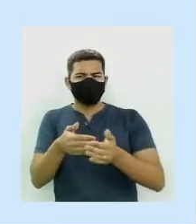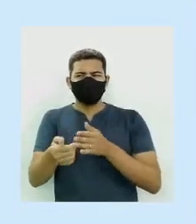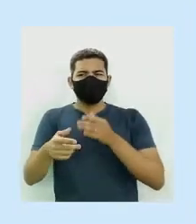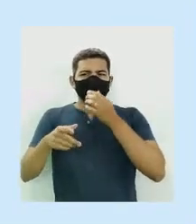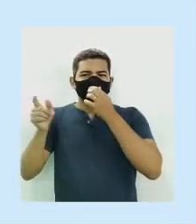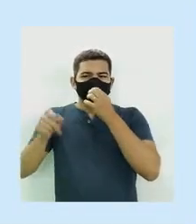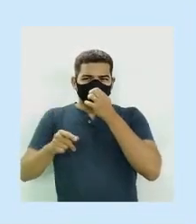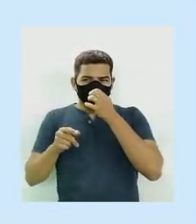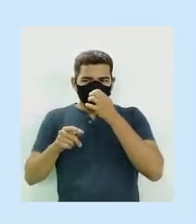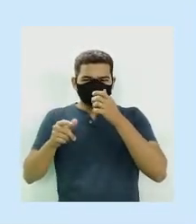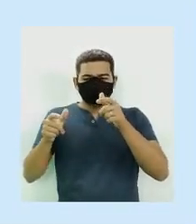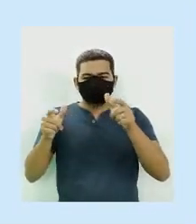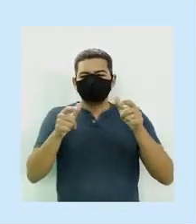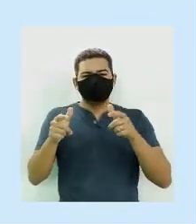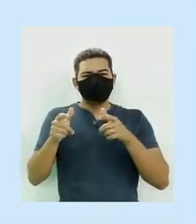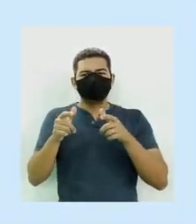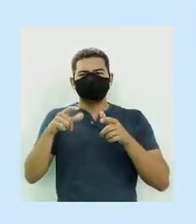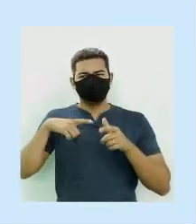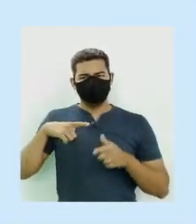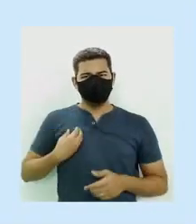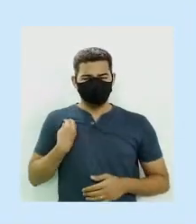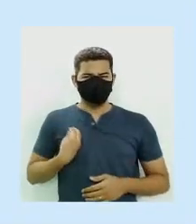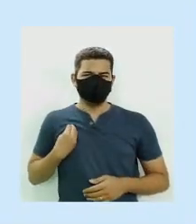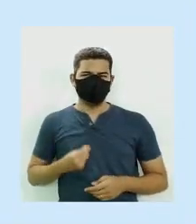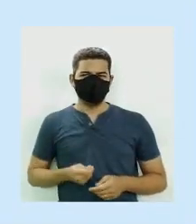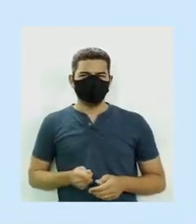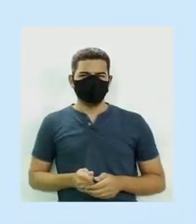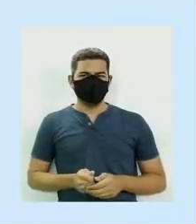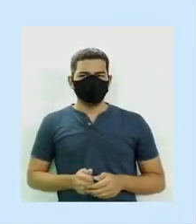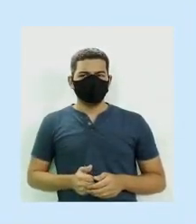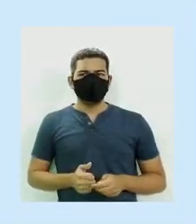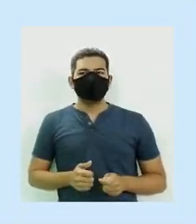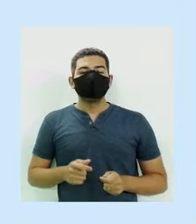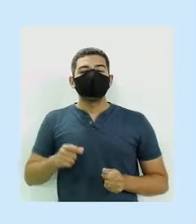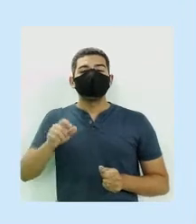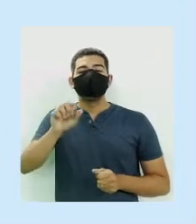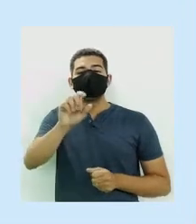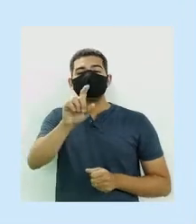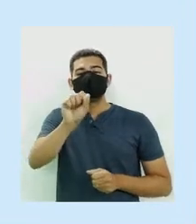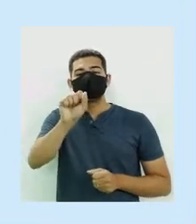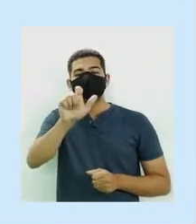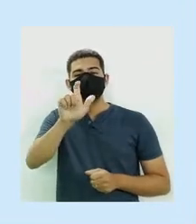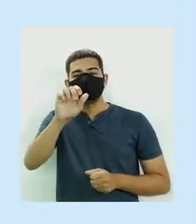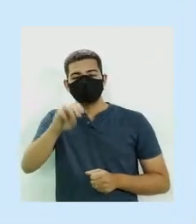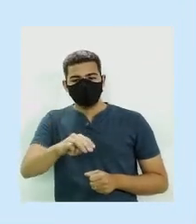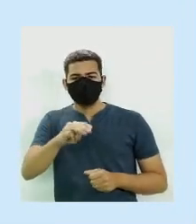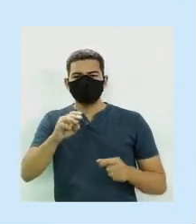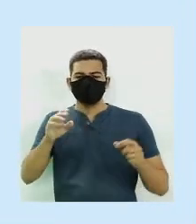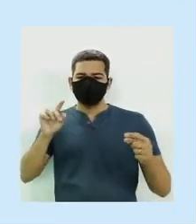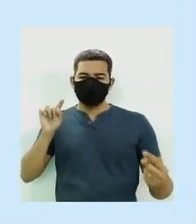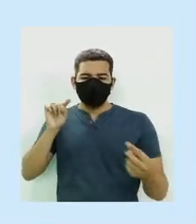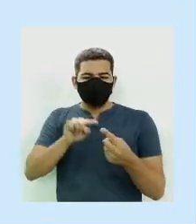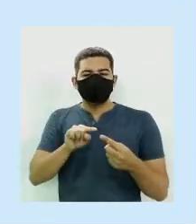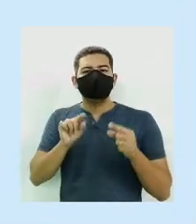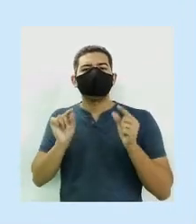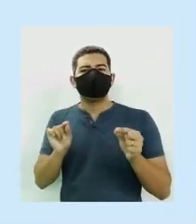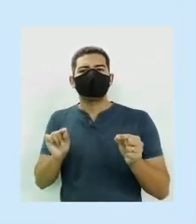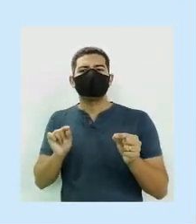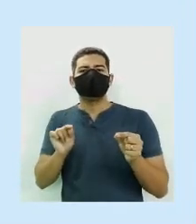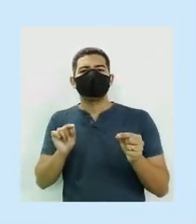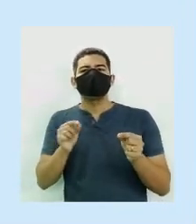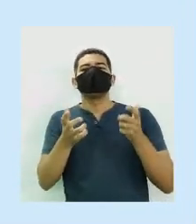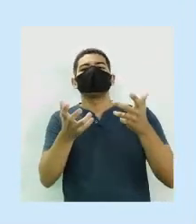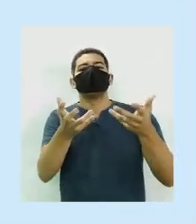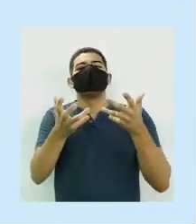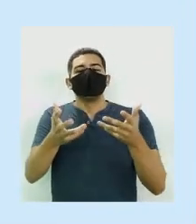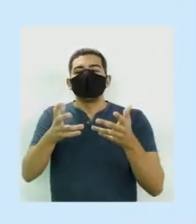maior público-alvo que a gente puder. Até porque o intuito do slam é levar a sociedade a compreender a sua realidade